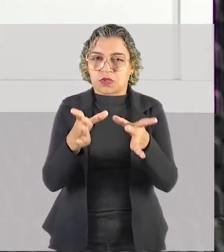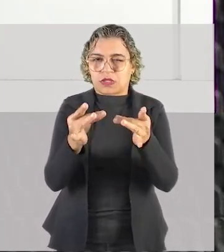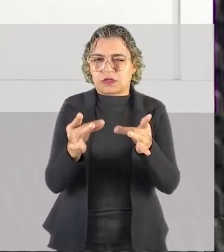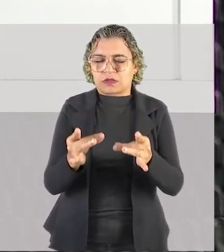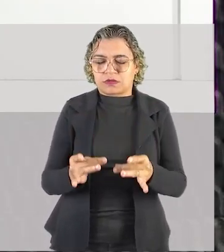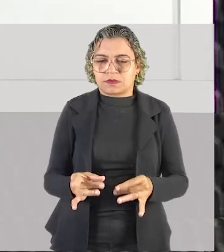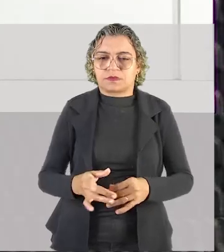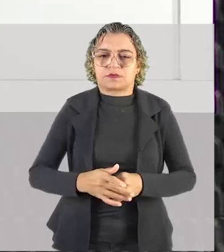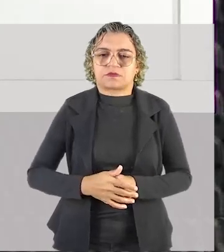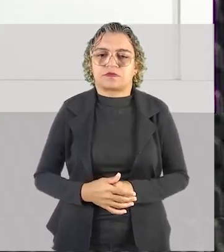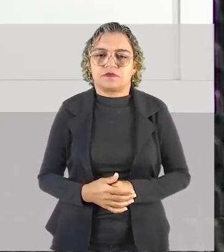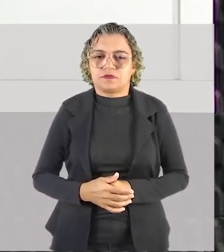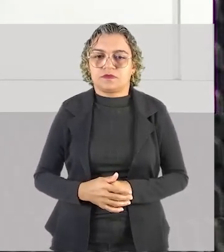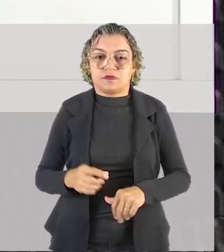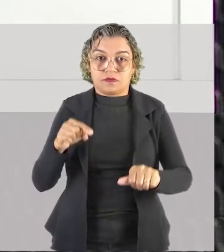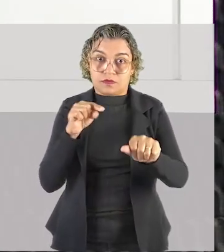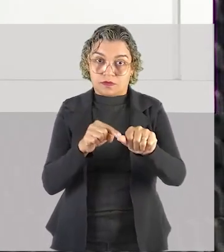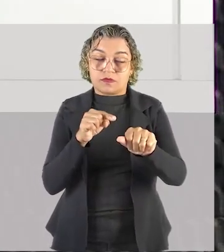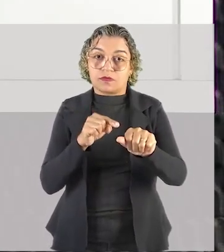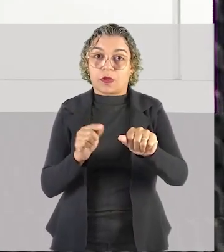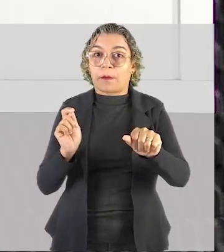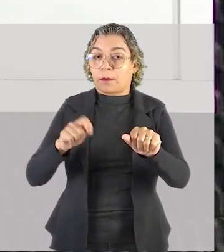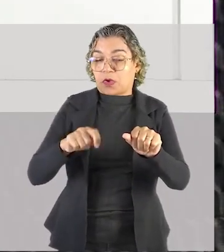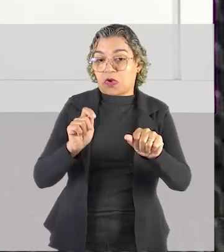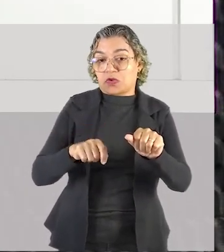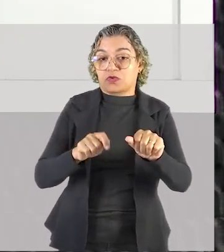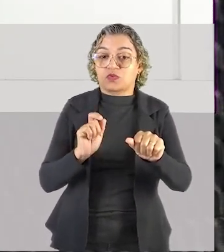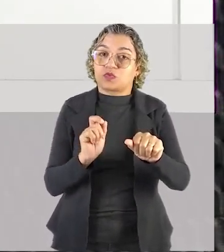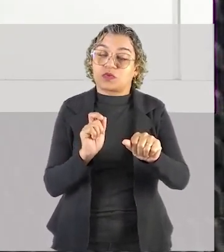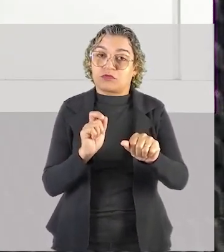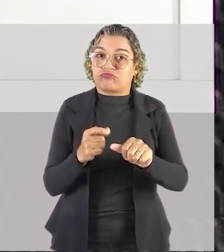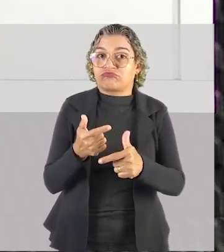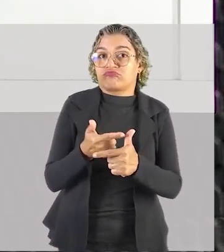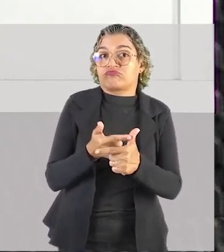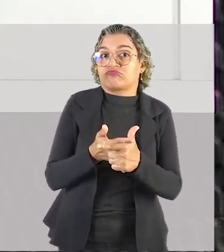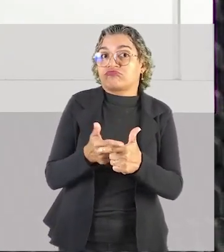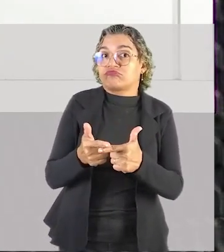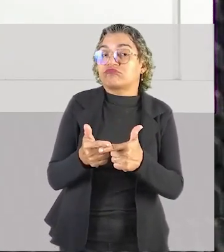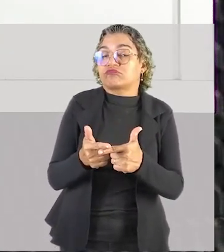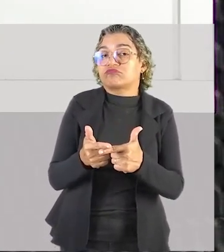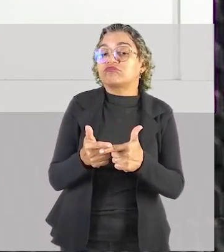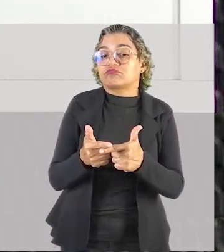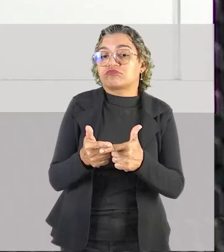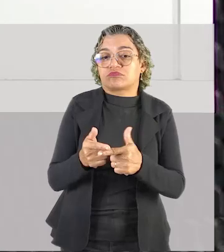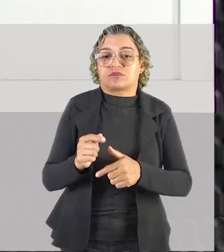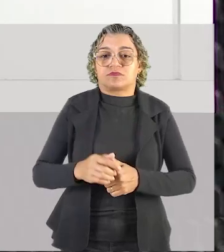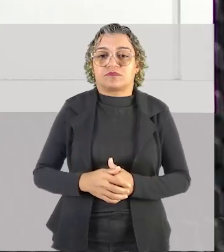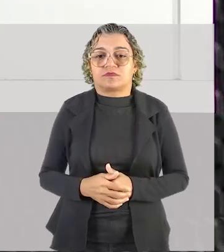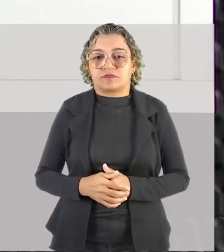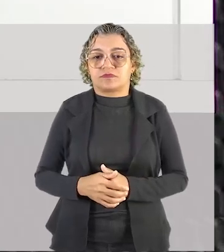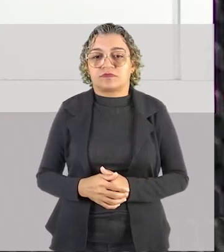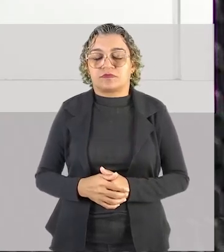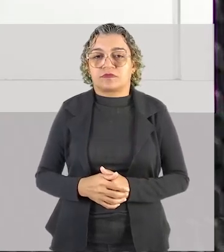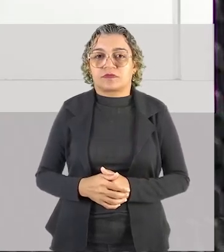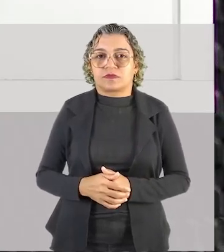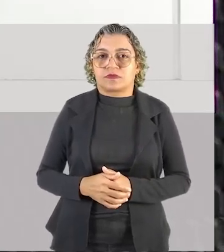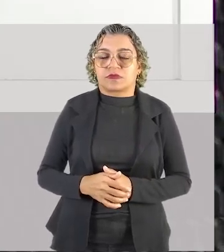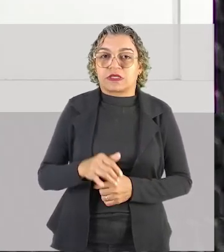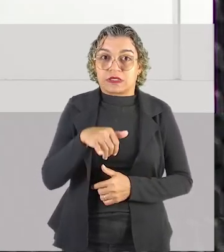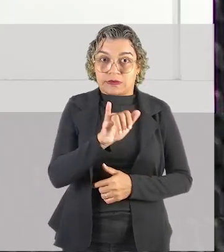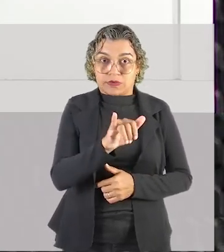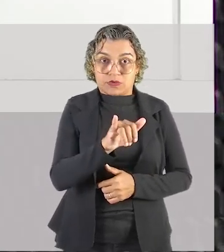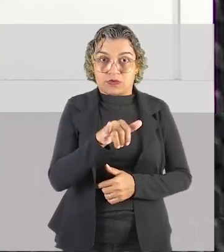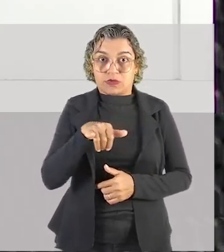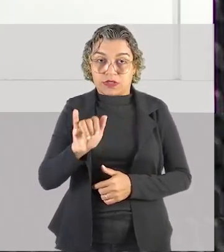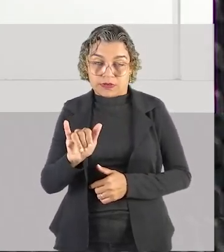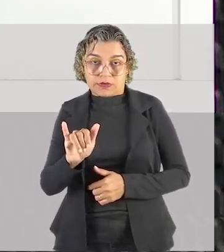detalhe. Esse coeficiente A, você pode fazer uma divisão entre a diferença dos dois